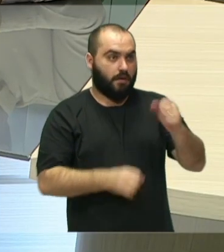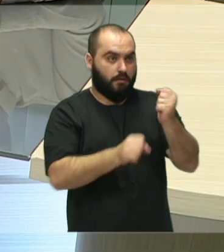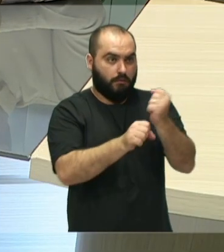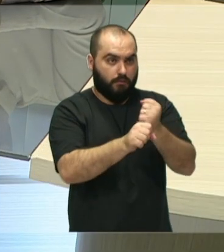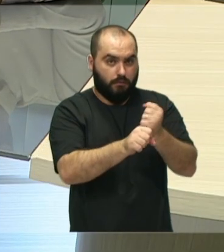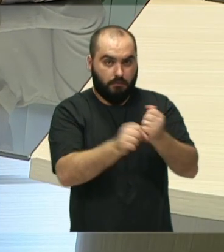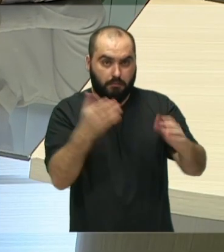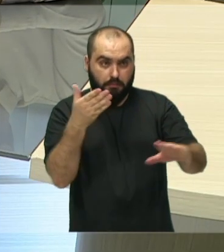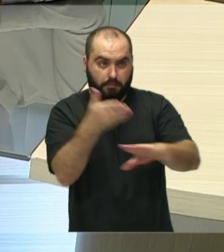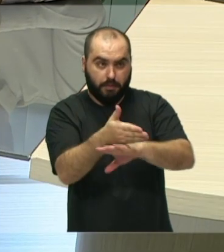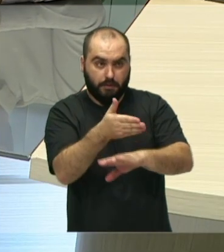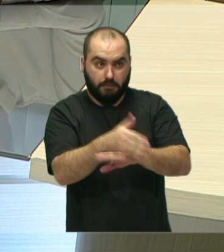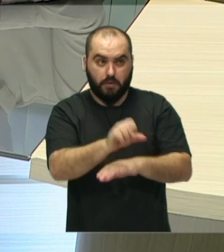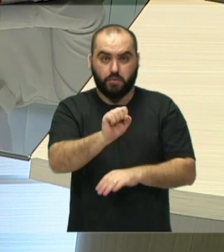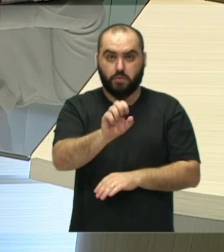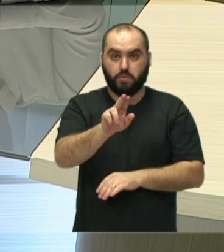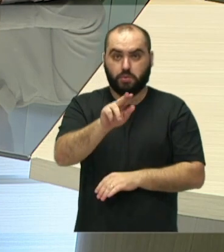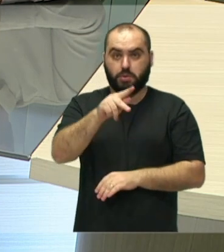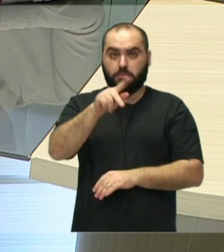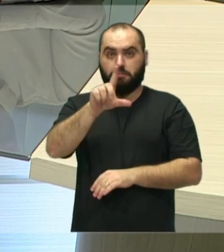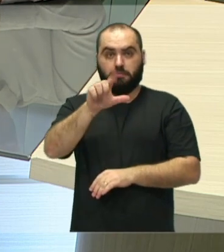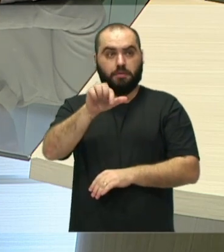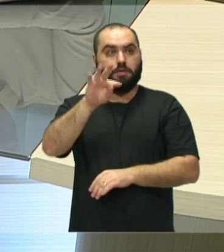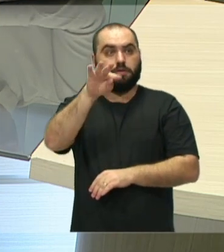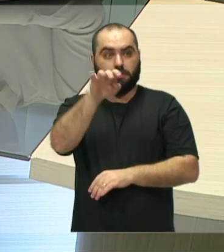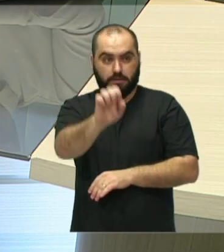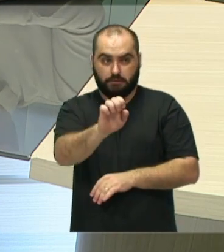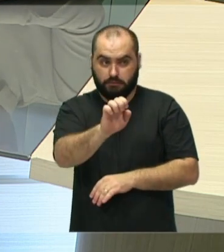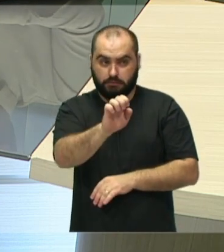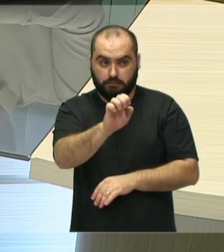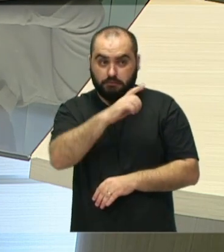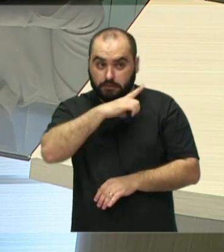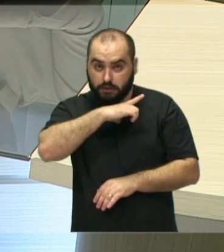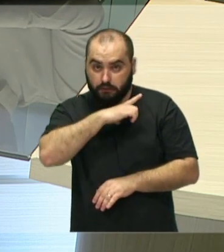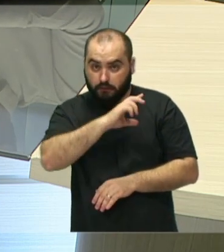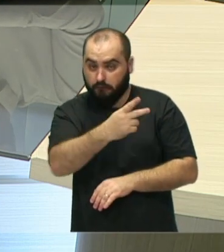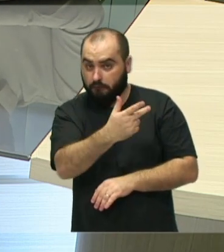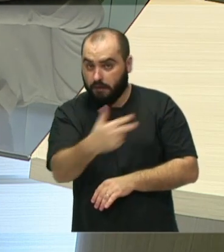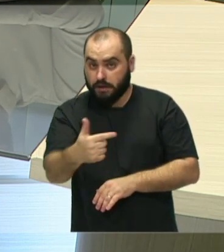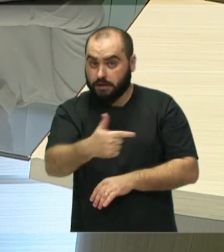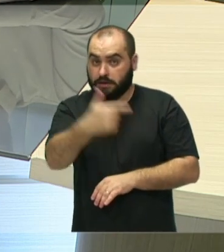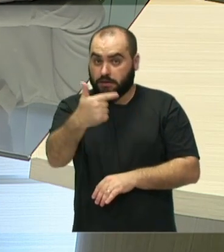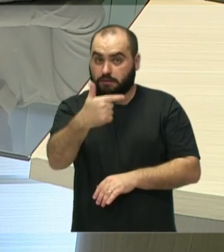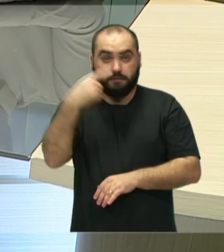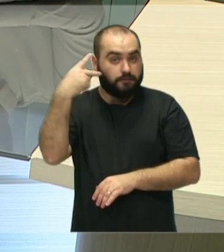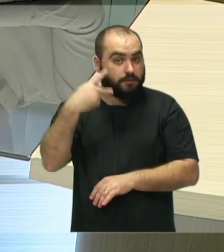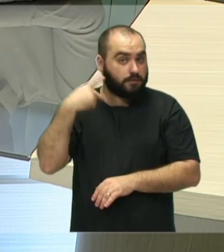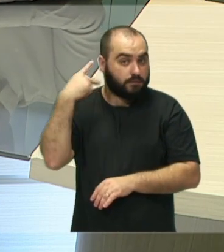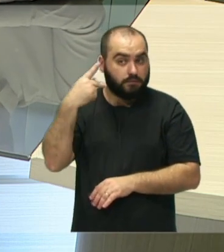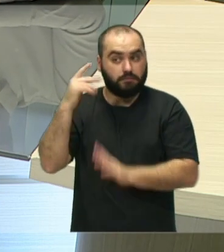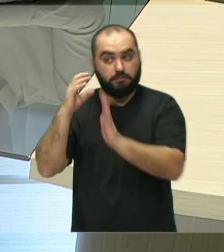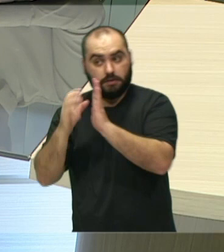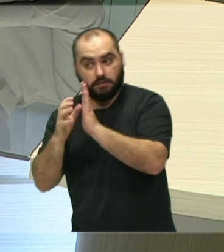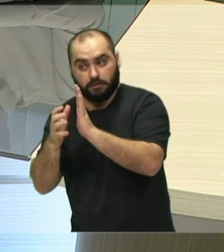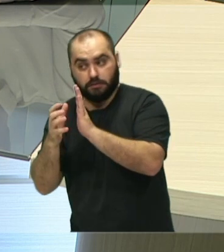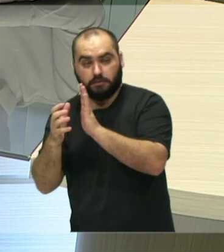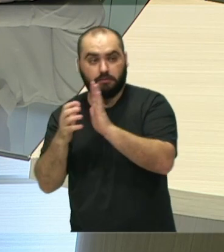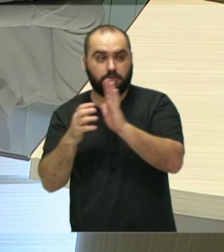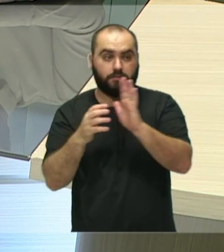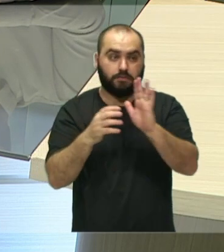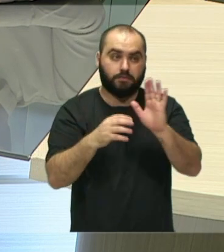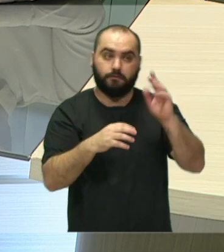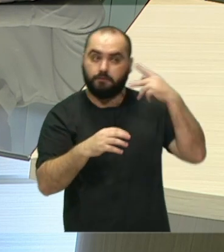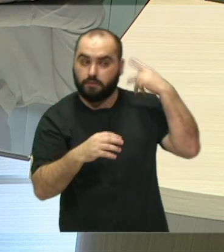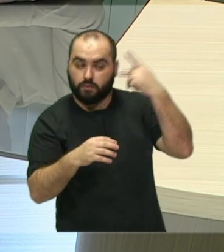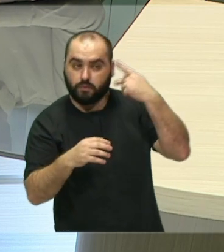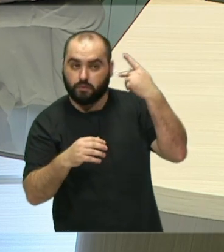pouco mais intensa de suplentes né quase todos os meses aí tinha ou um supertime partido ou de outro ocupando